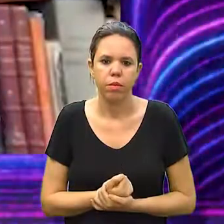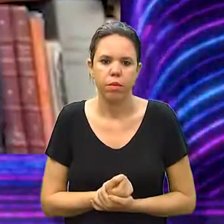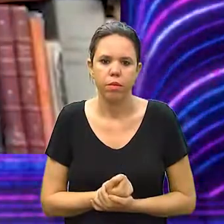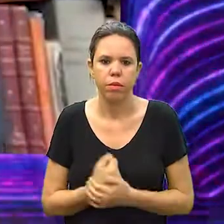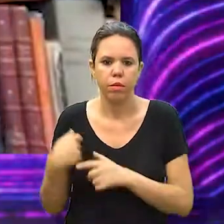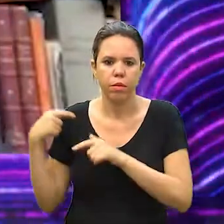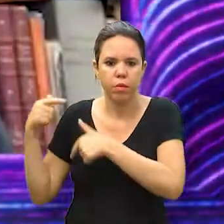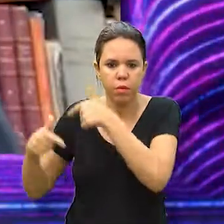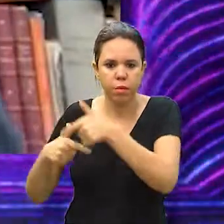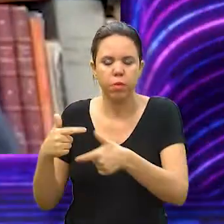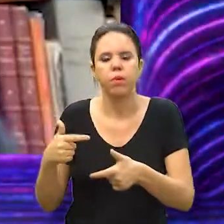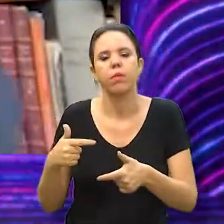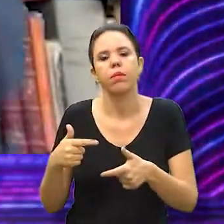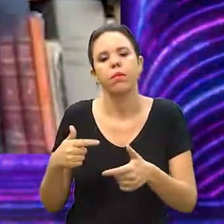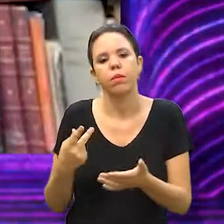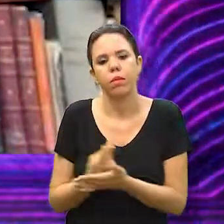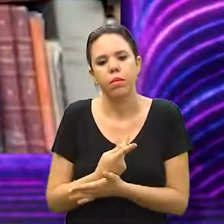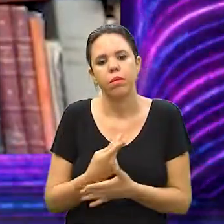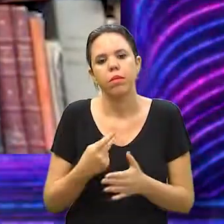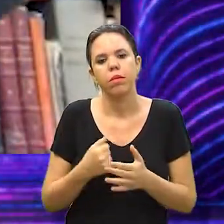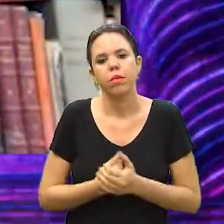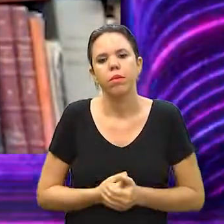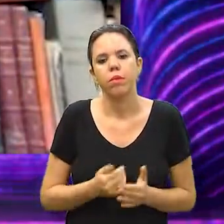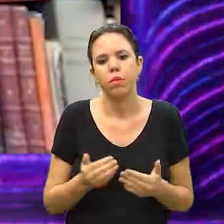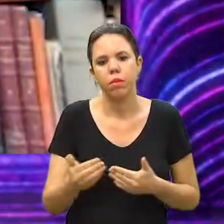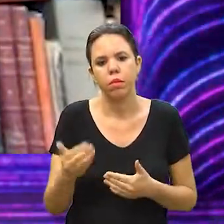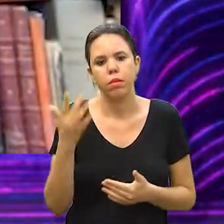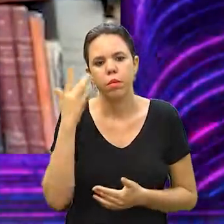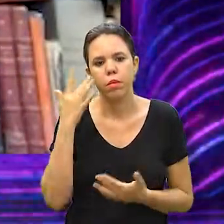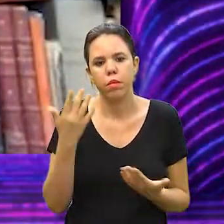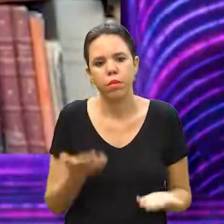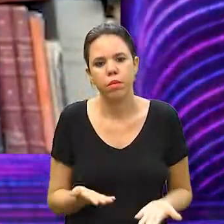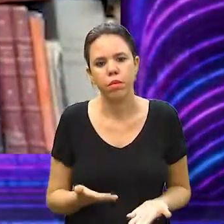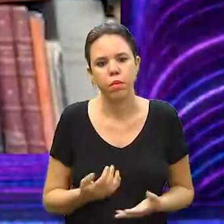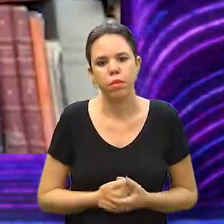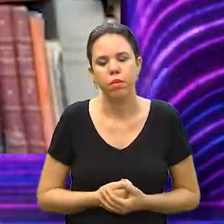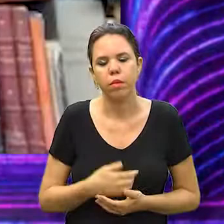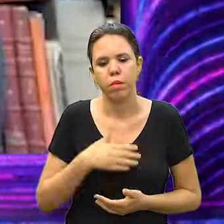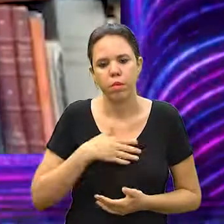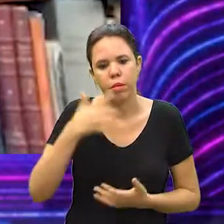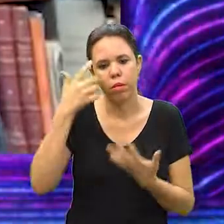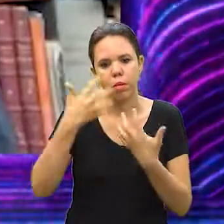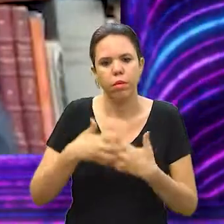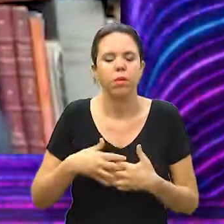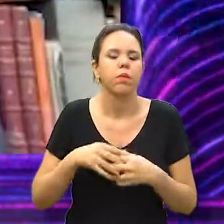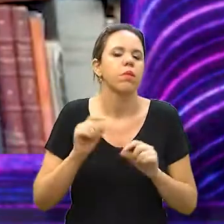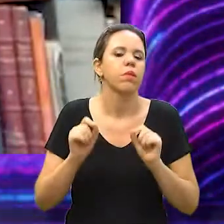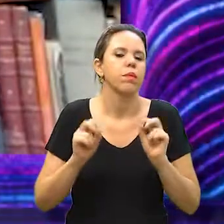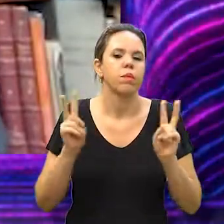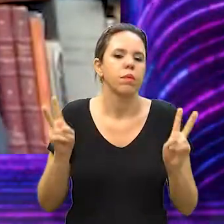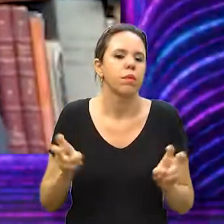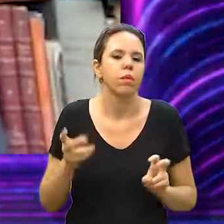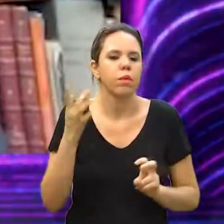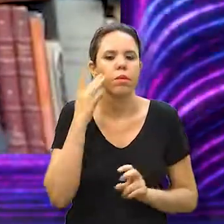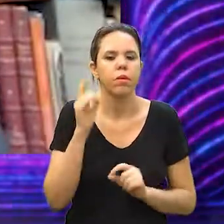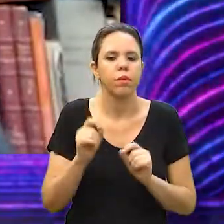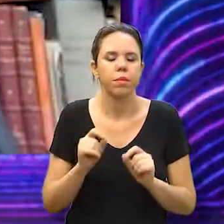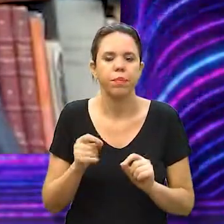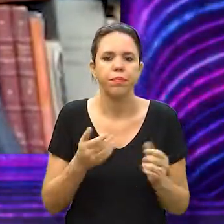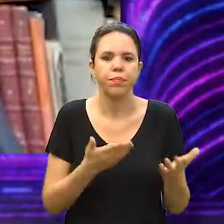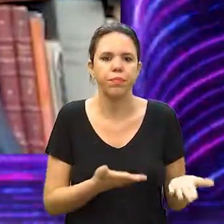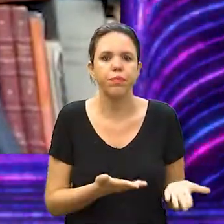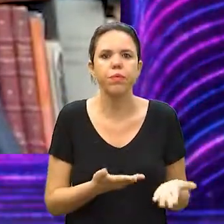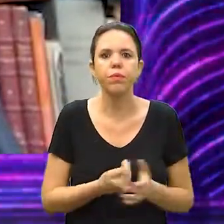toda uma trajetória errática e longa, né? E eu acho que a minha reflexão é a seguinte, eu acho que